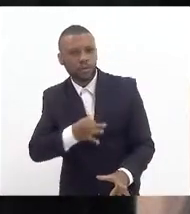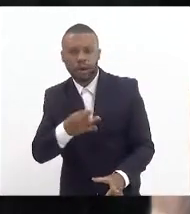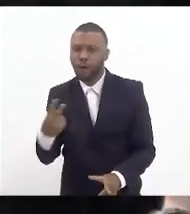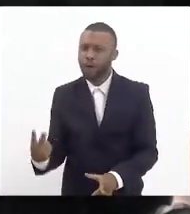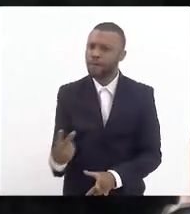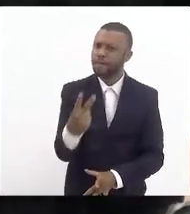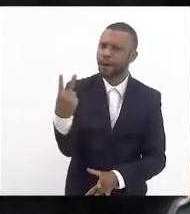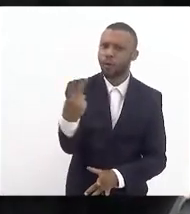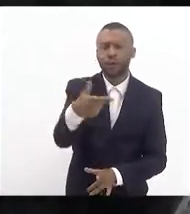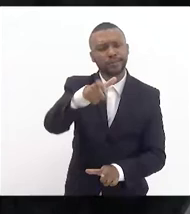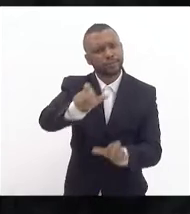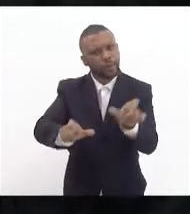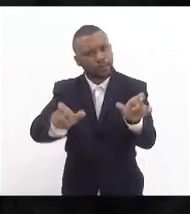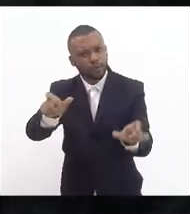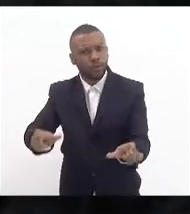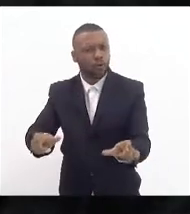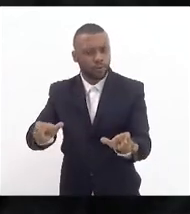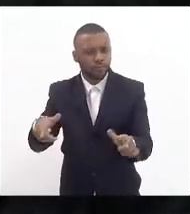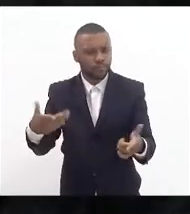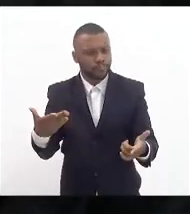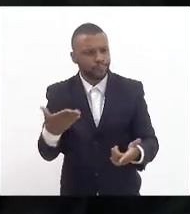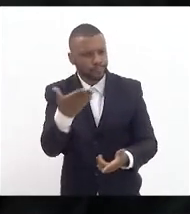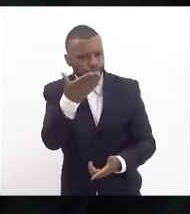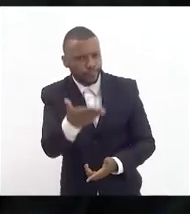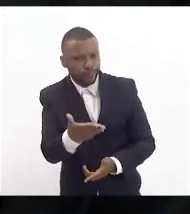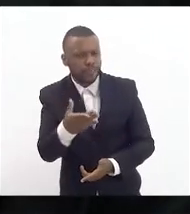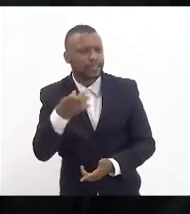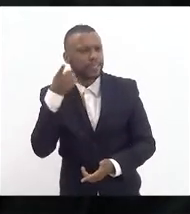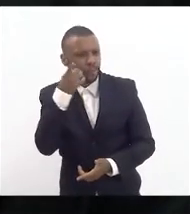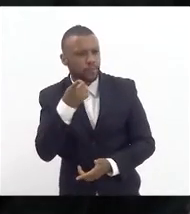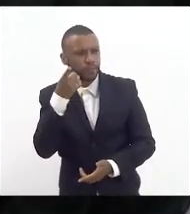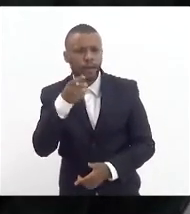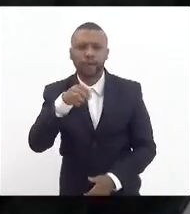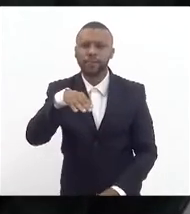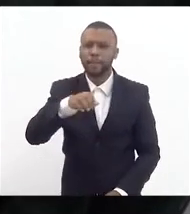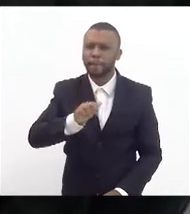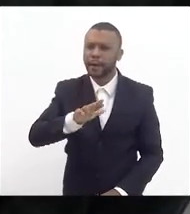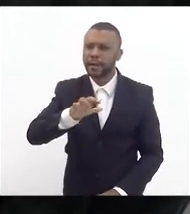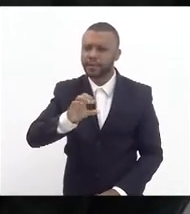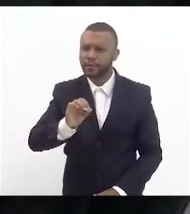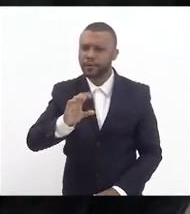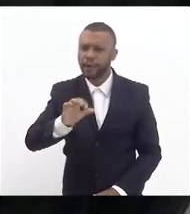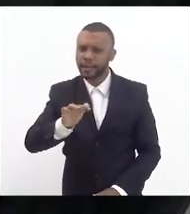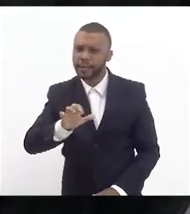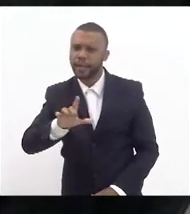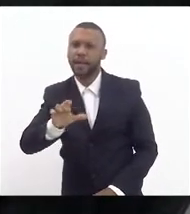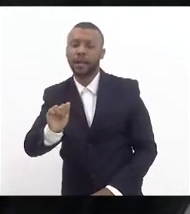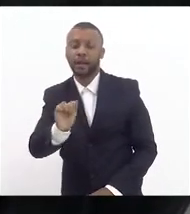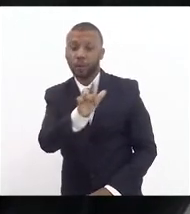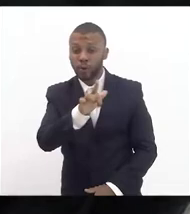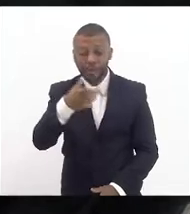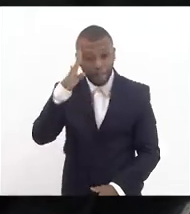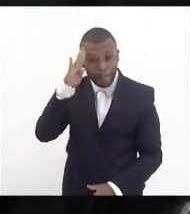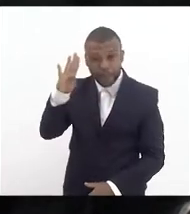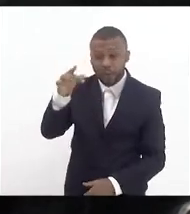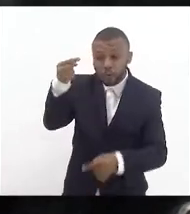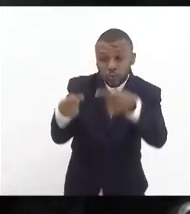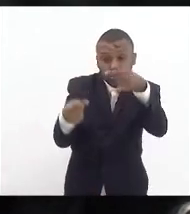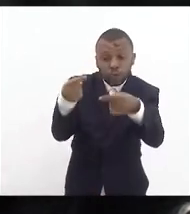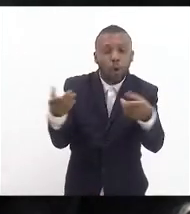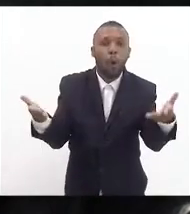humanos verdadeiros, deputado Canela, Márcio Canela. É isso que está em jogo aqui. Não é